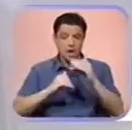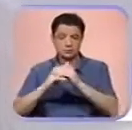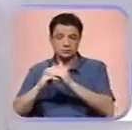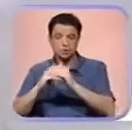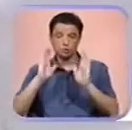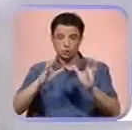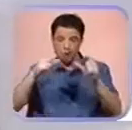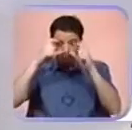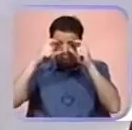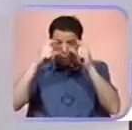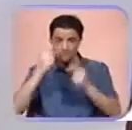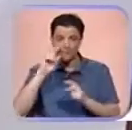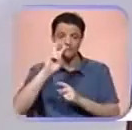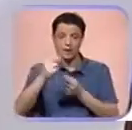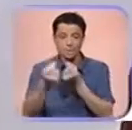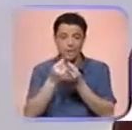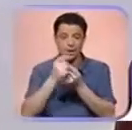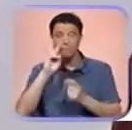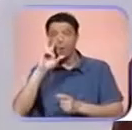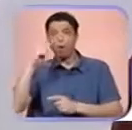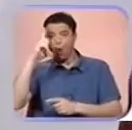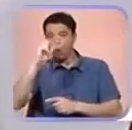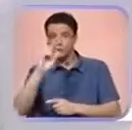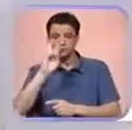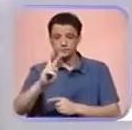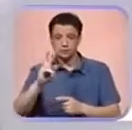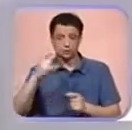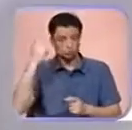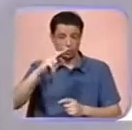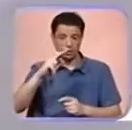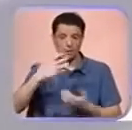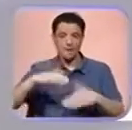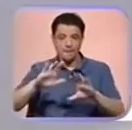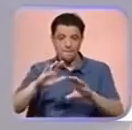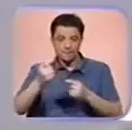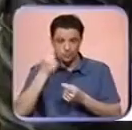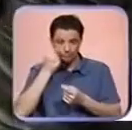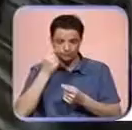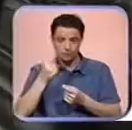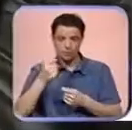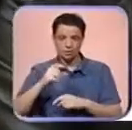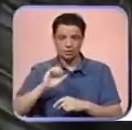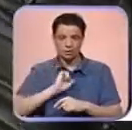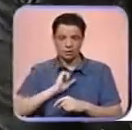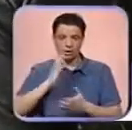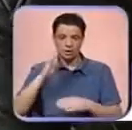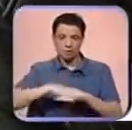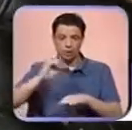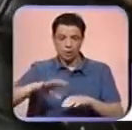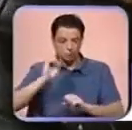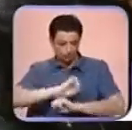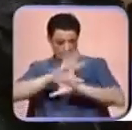uso óculos, para ver ao perto, para longe não preciso, felizmente, mas para ao perto já uso óculos há uns anitos. Eu uso mais por causa da